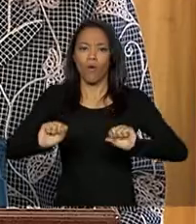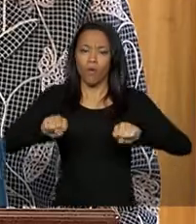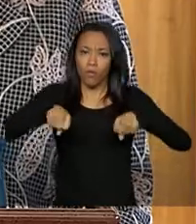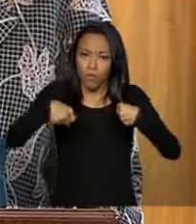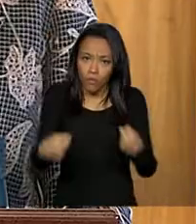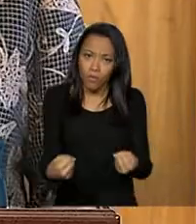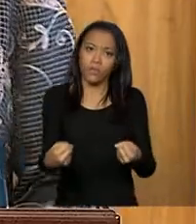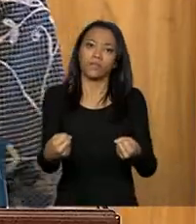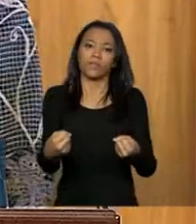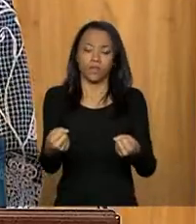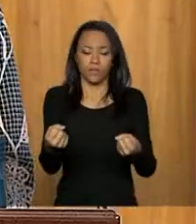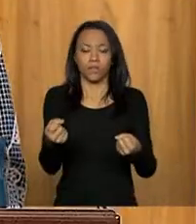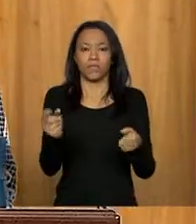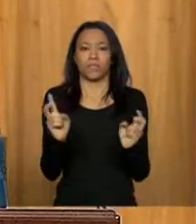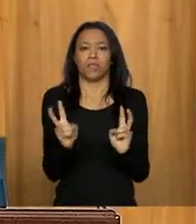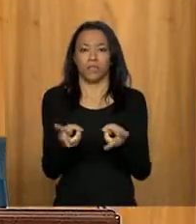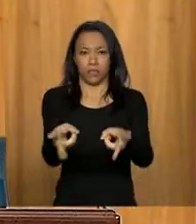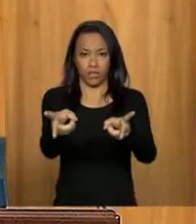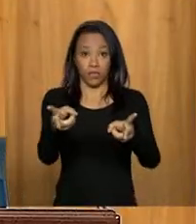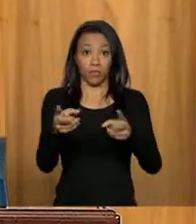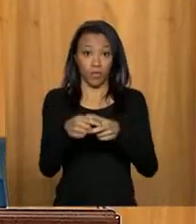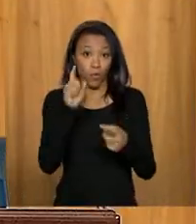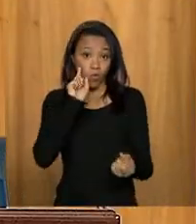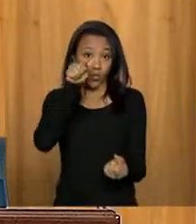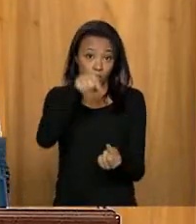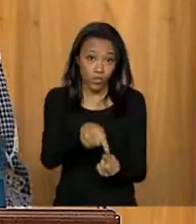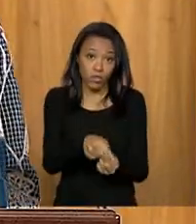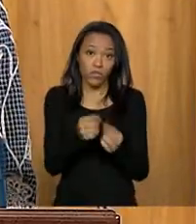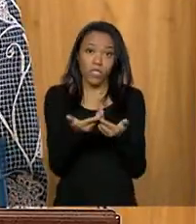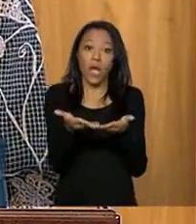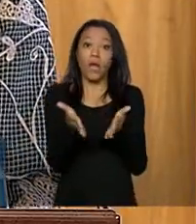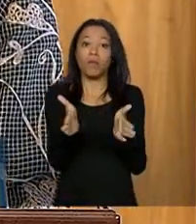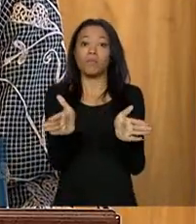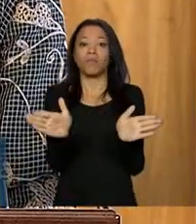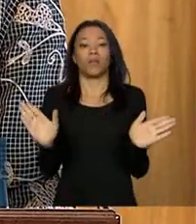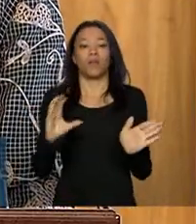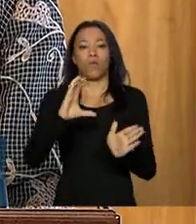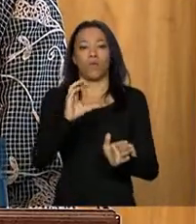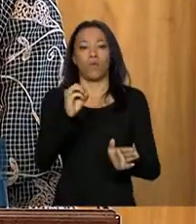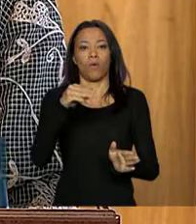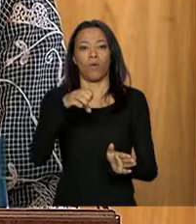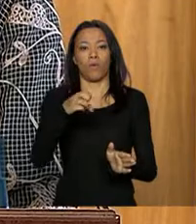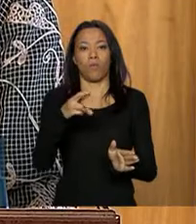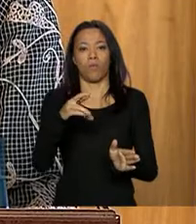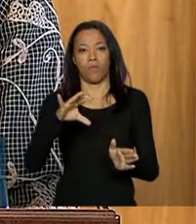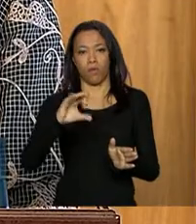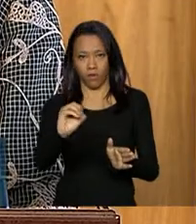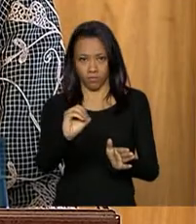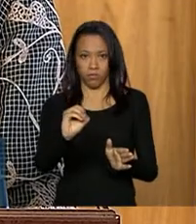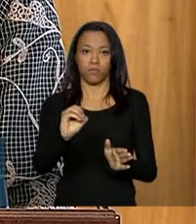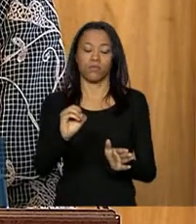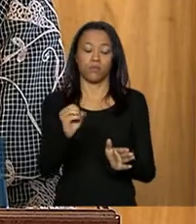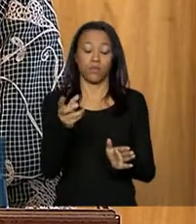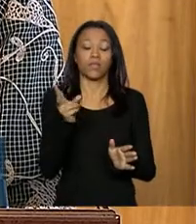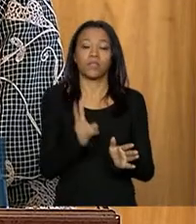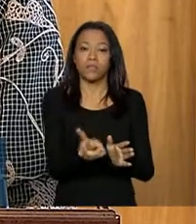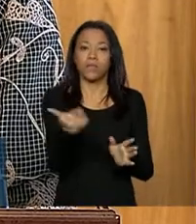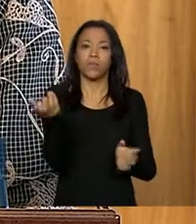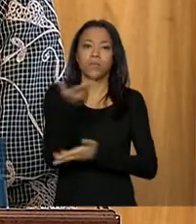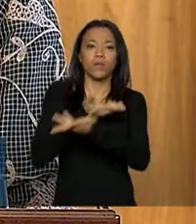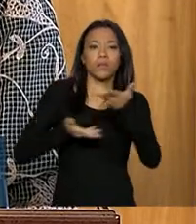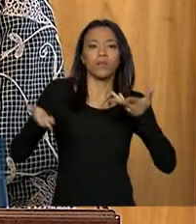vistas à diversificação do comércio bilateral, por meio de exportações com maior